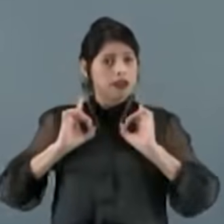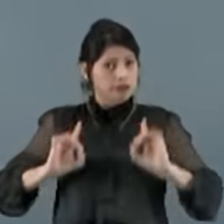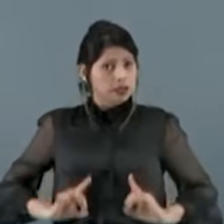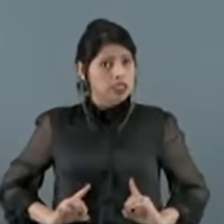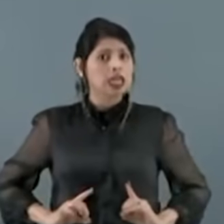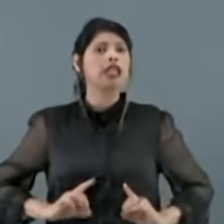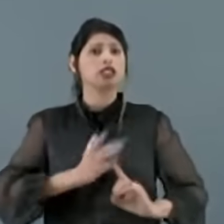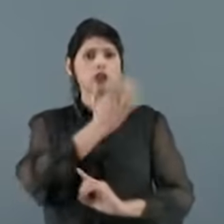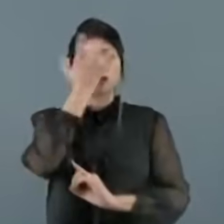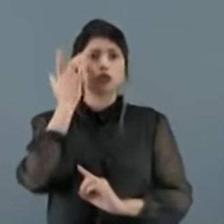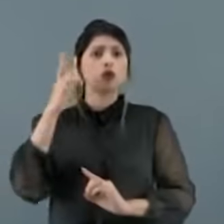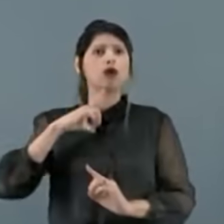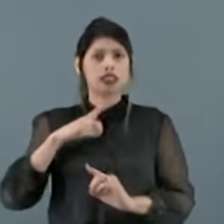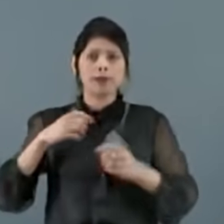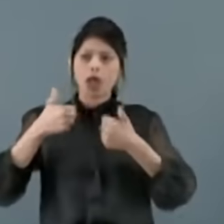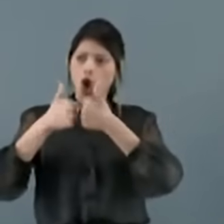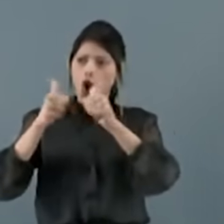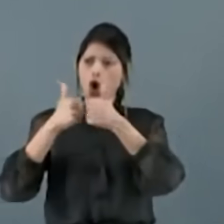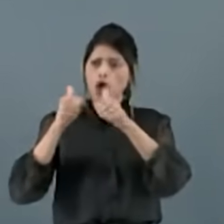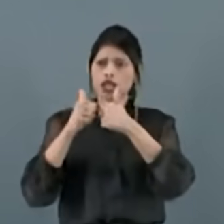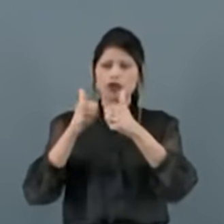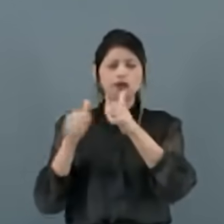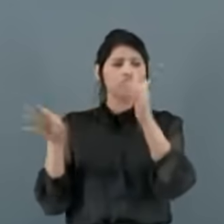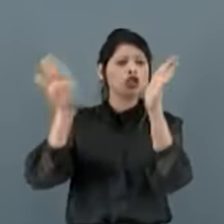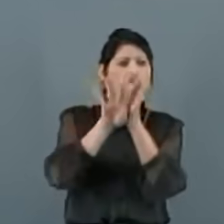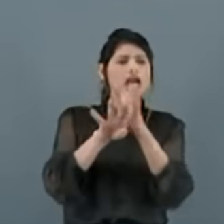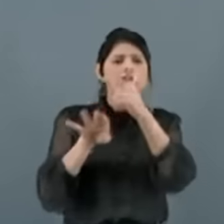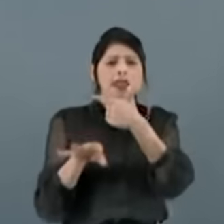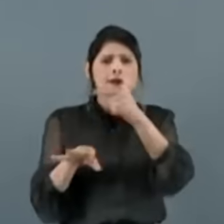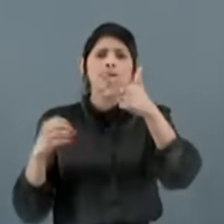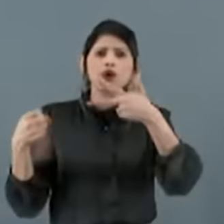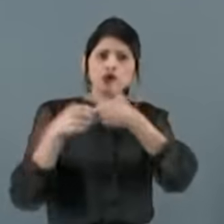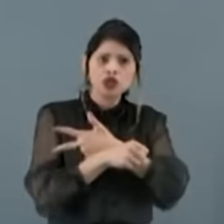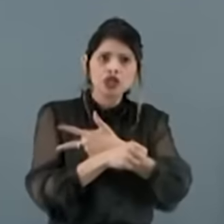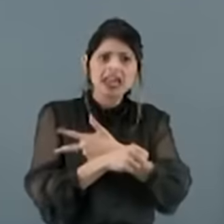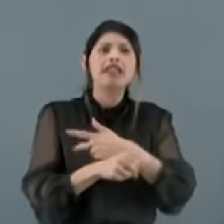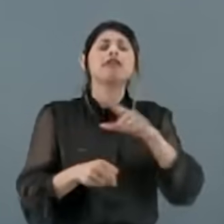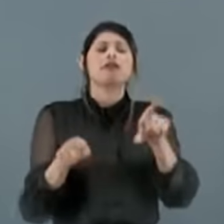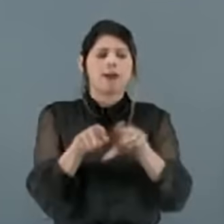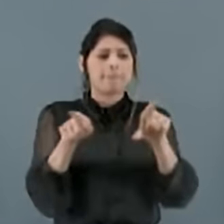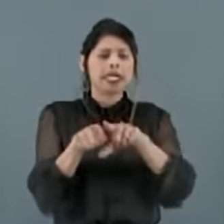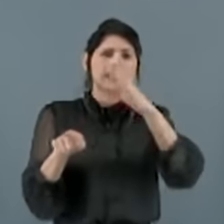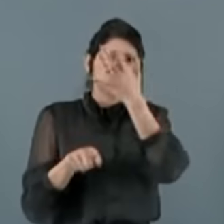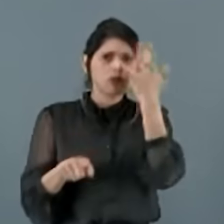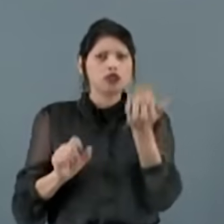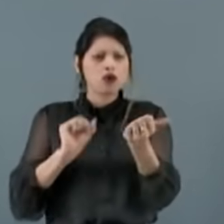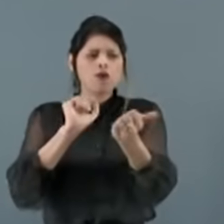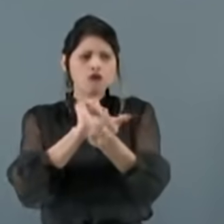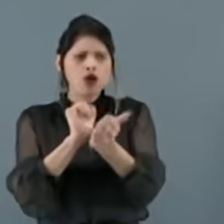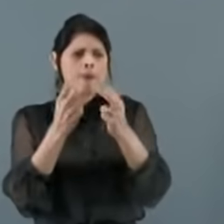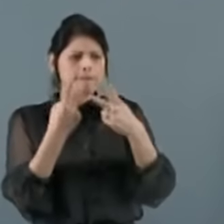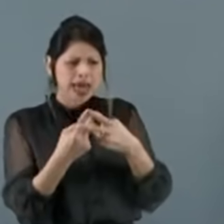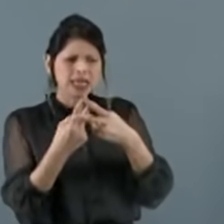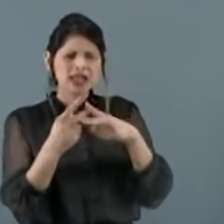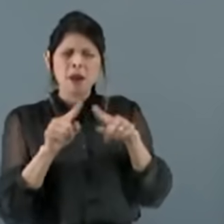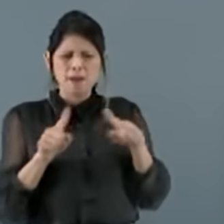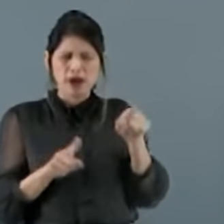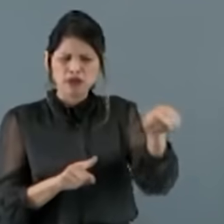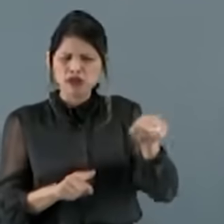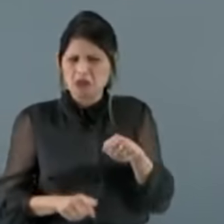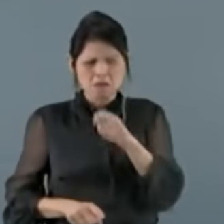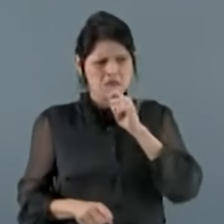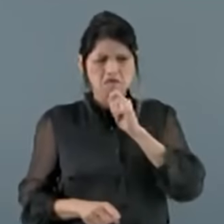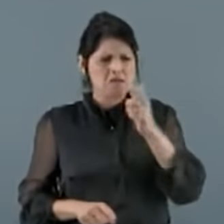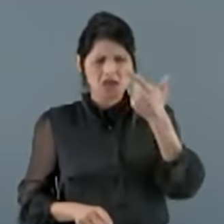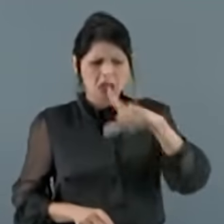enfim, até ônibus que chegaram depois do dia 8, tem-se algumas notícias de que essas pessoas foram presas. No entanto, o senhor não foi preso. Como é que o Não. senhor saiu ali